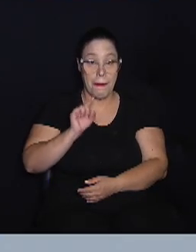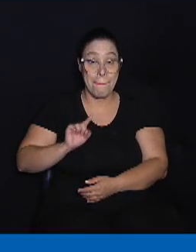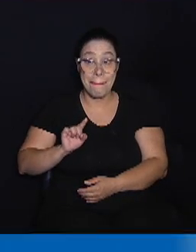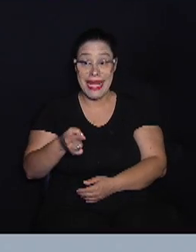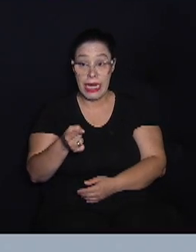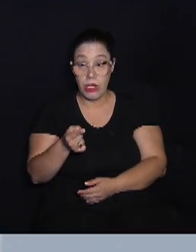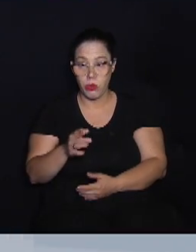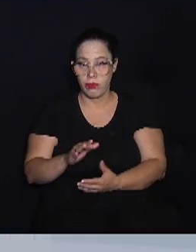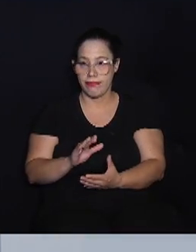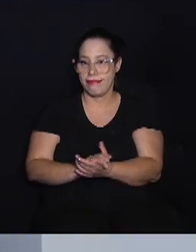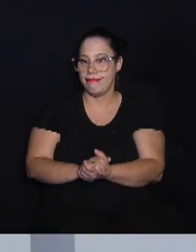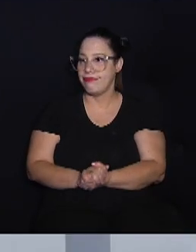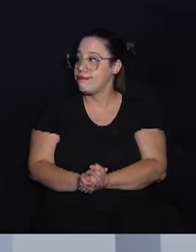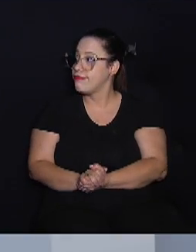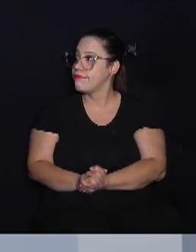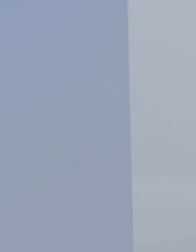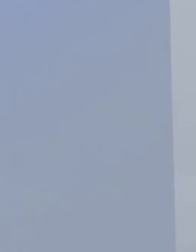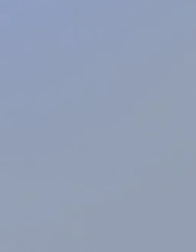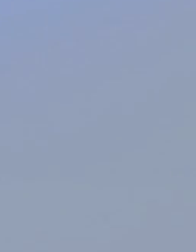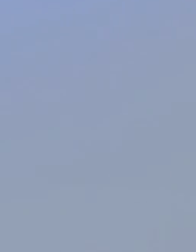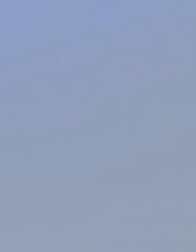Reais.